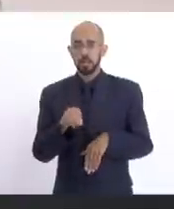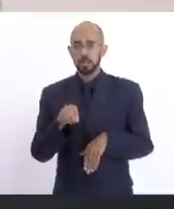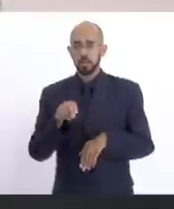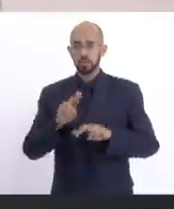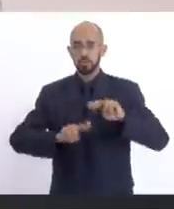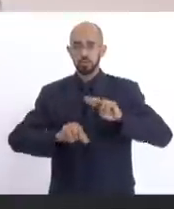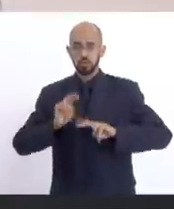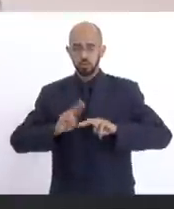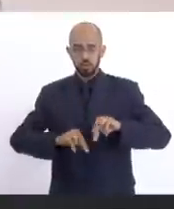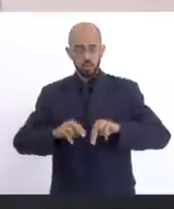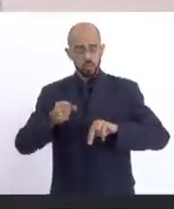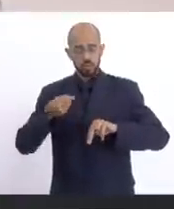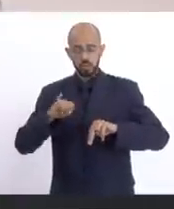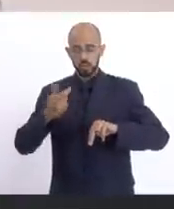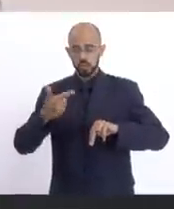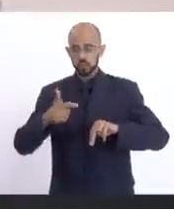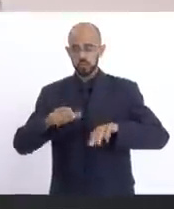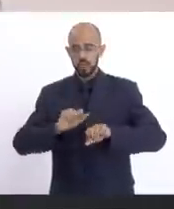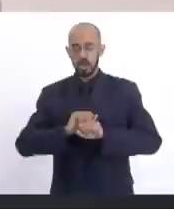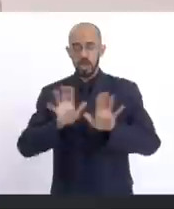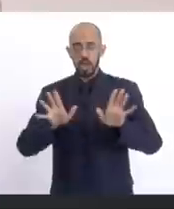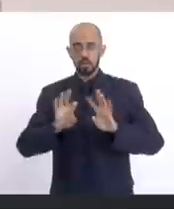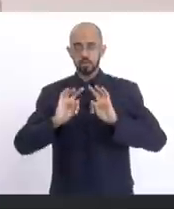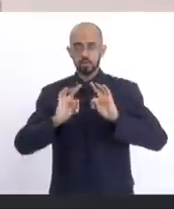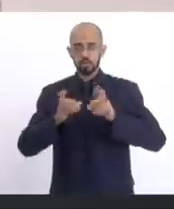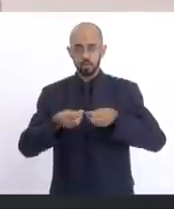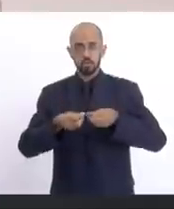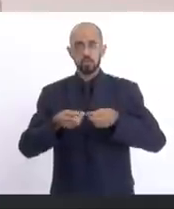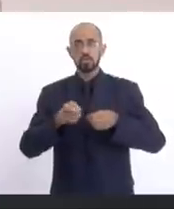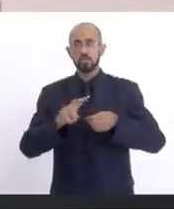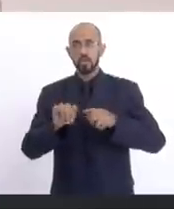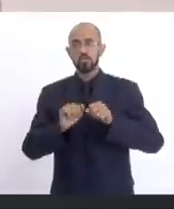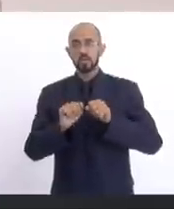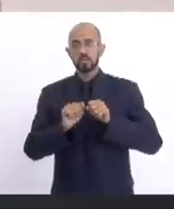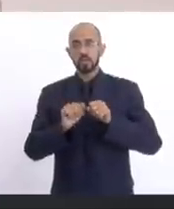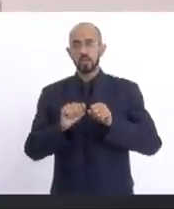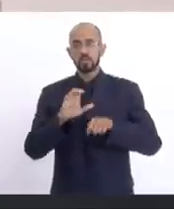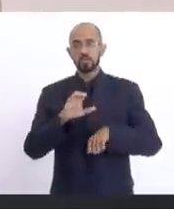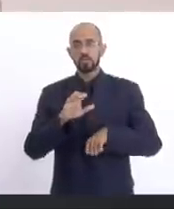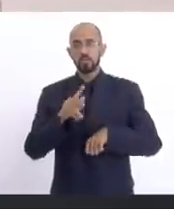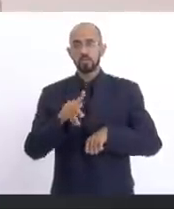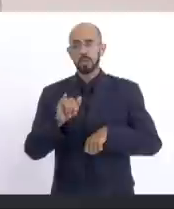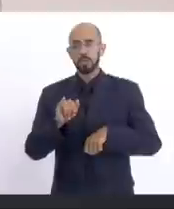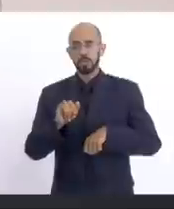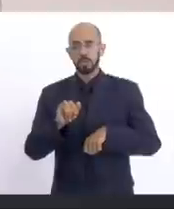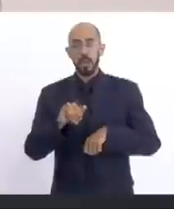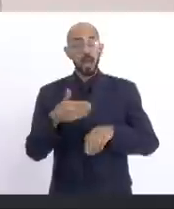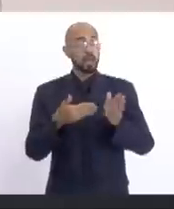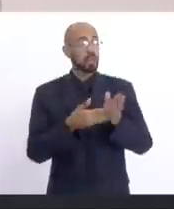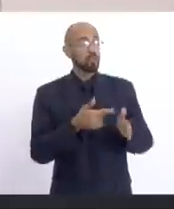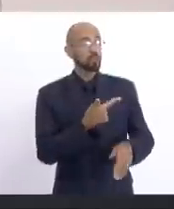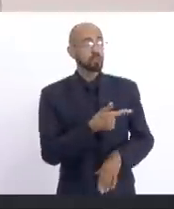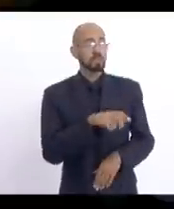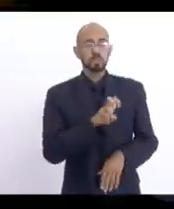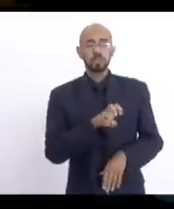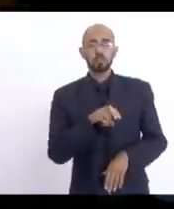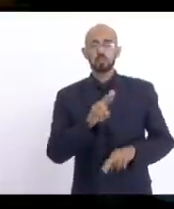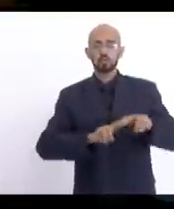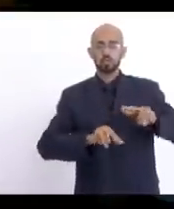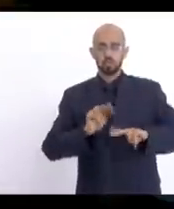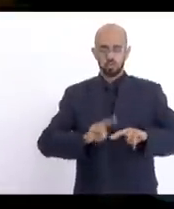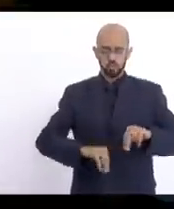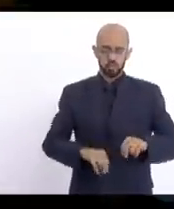raio-x de todos, a gente faz uma CPI. Presidente, até dia 25 de junho. Deixa eu lhe dar uma segunda